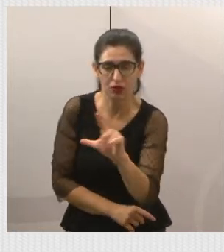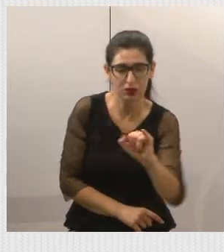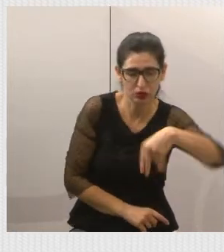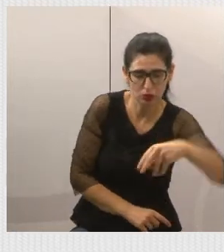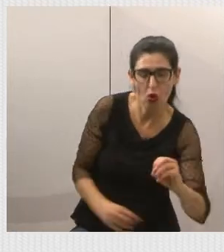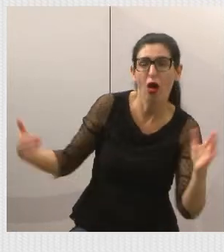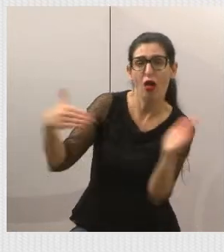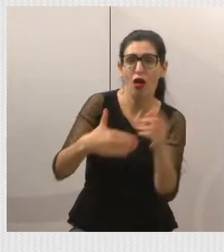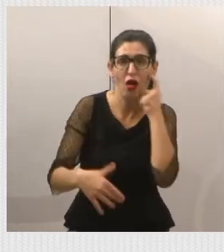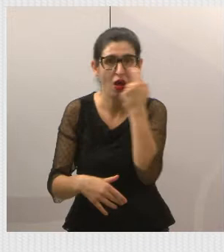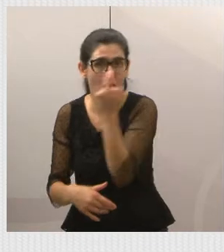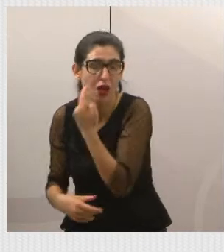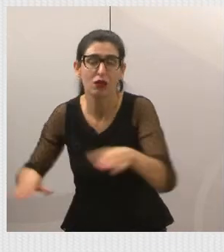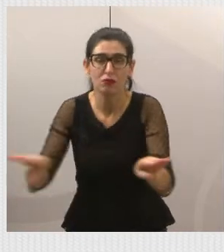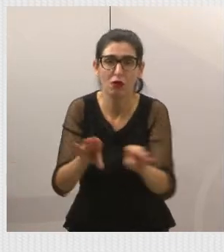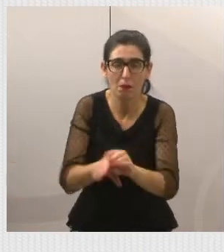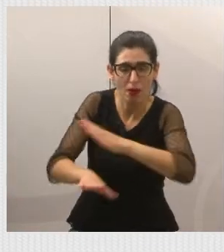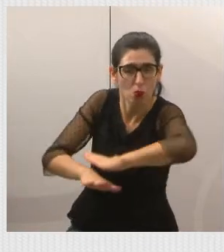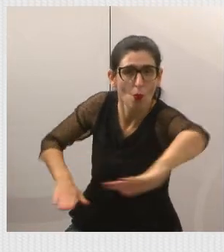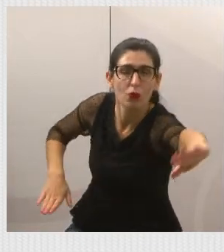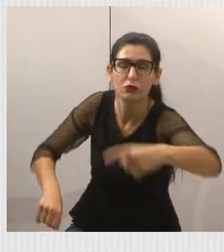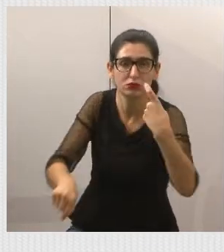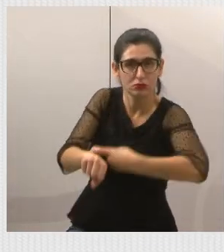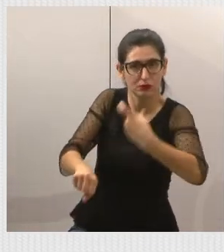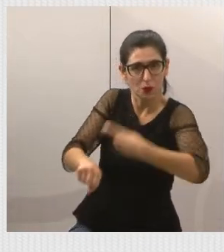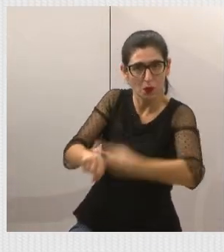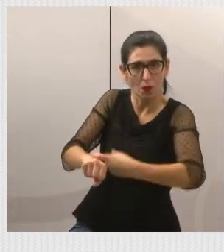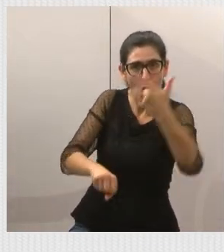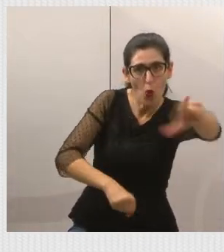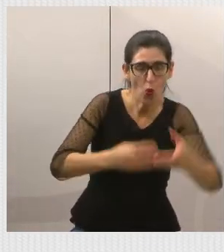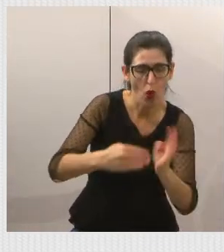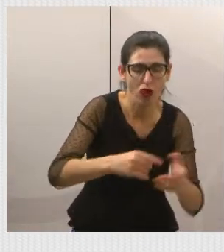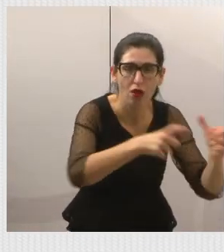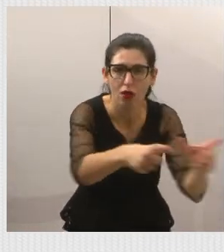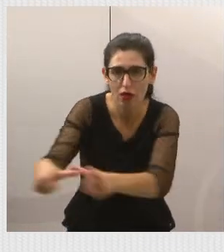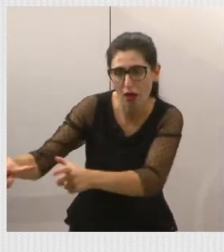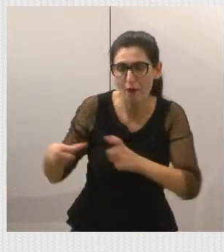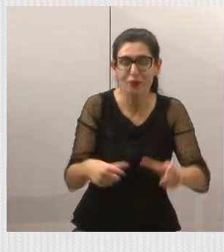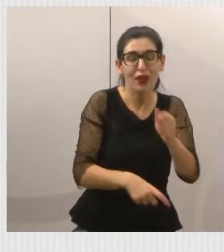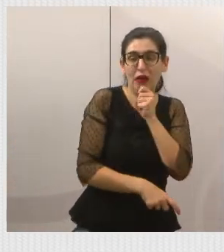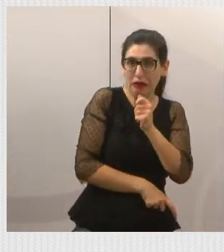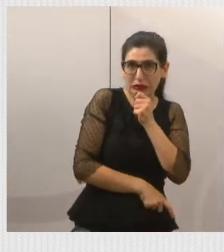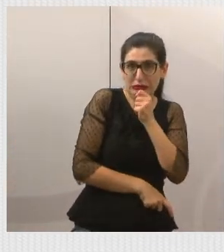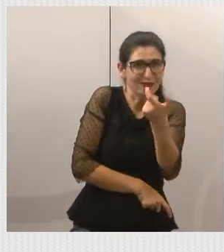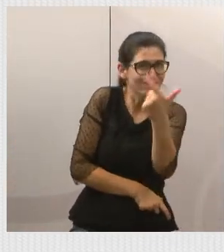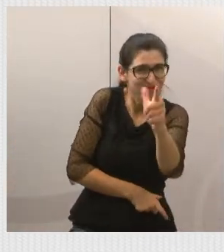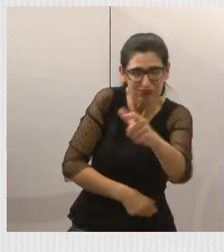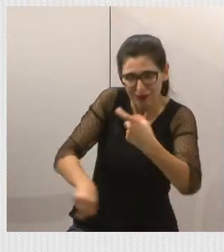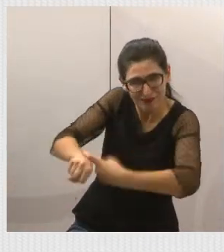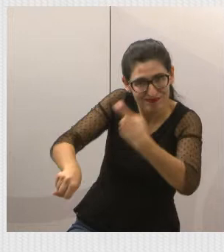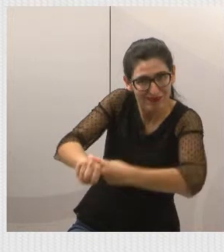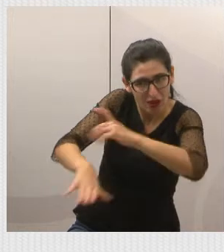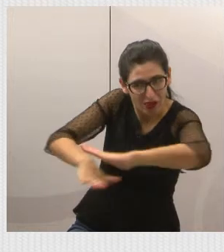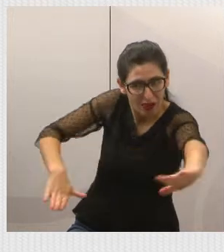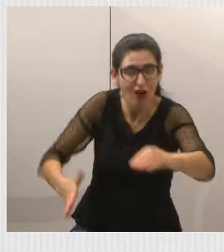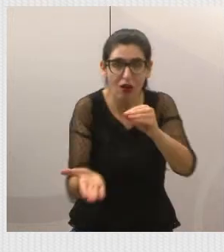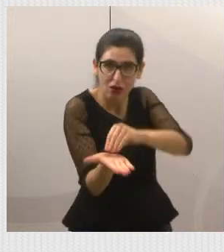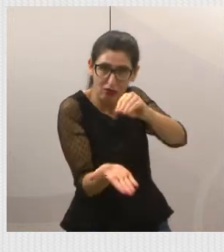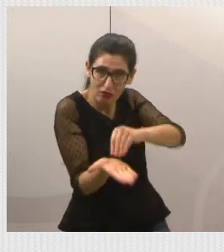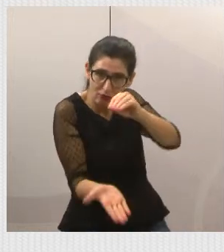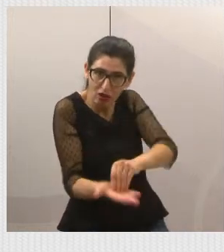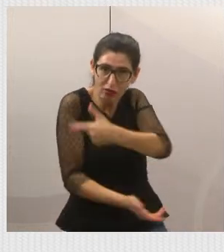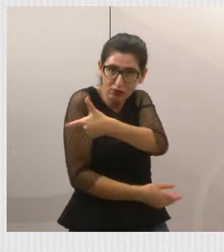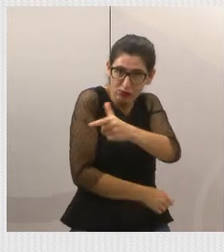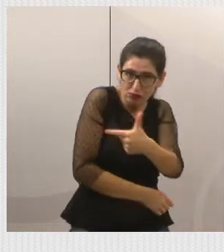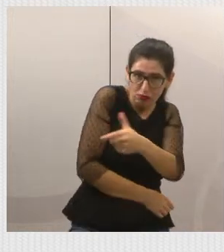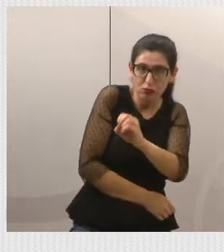a pavimentação, né, dos diversos bairros urbanos que ainda não tem asfalto, então a gente finaliza 22 de